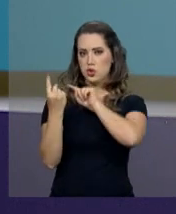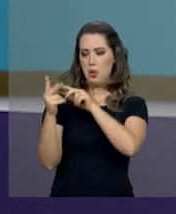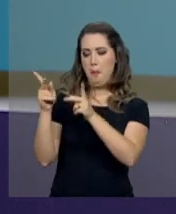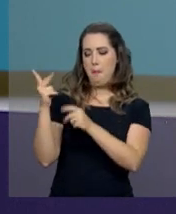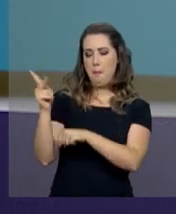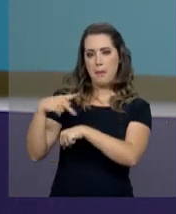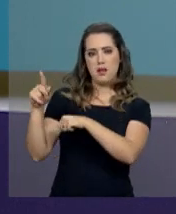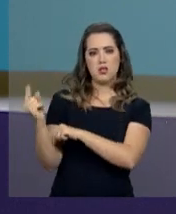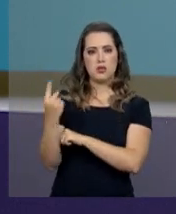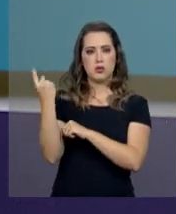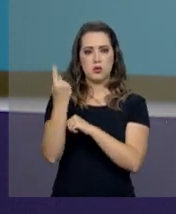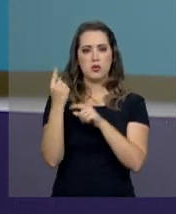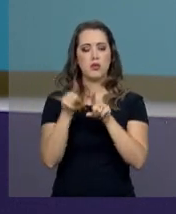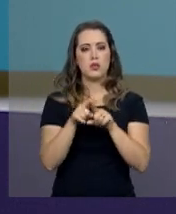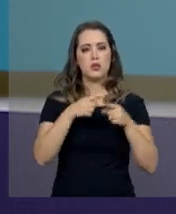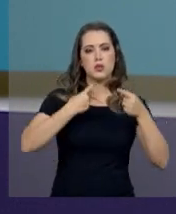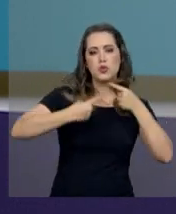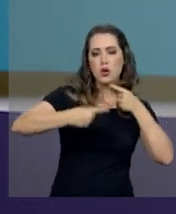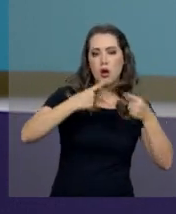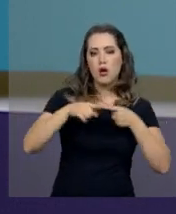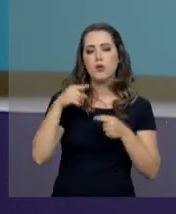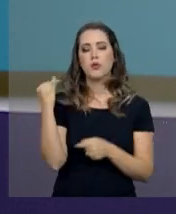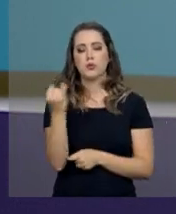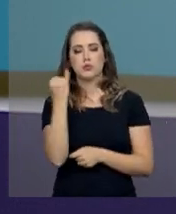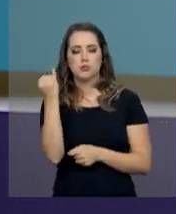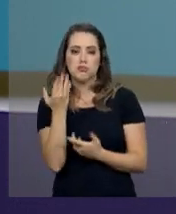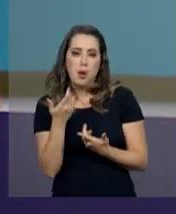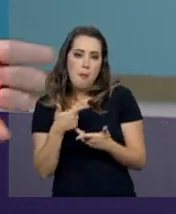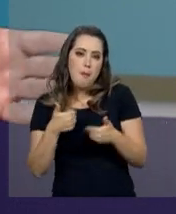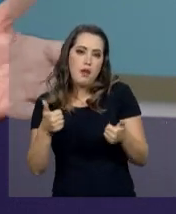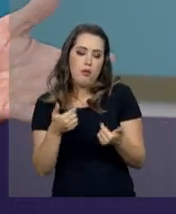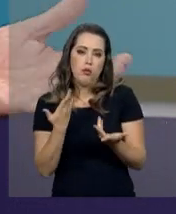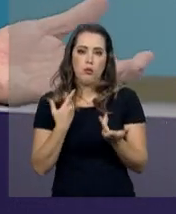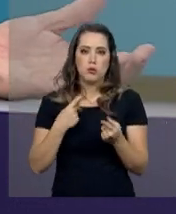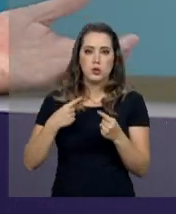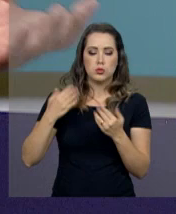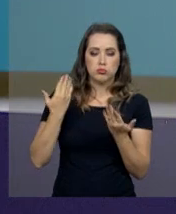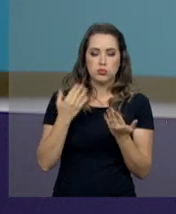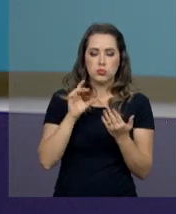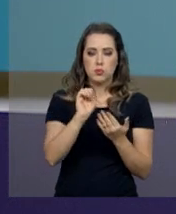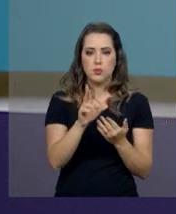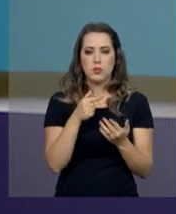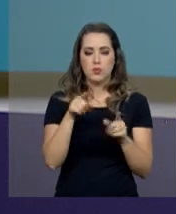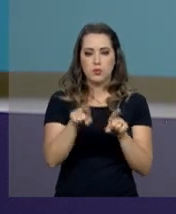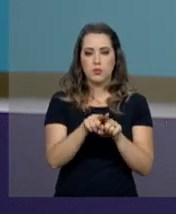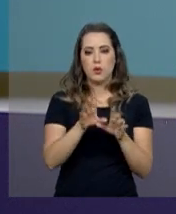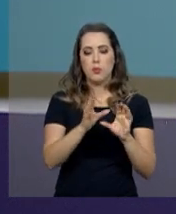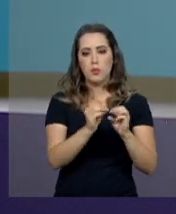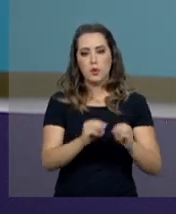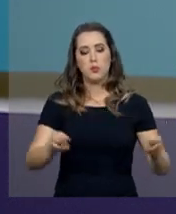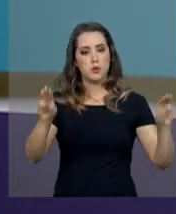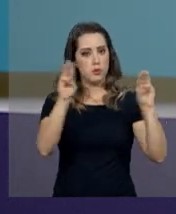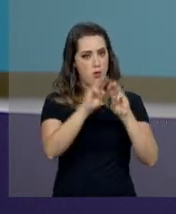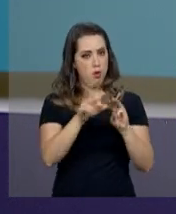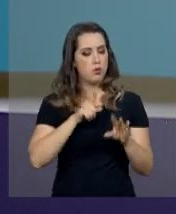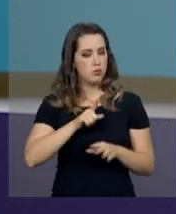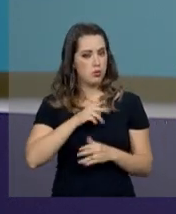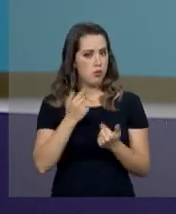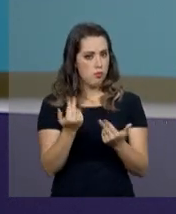e multilateralismo contra o unilateralismo que é a própria essência das nações unidas quer dizer o presidente